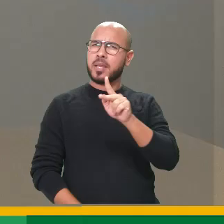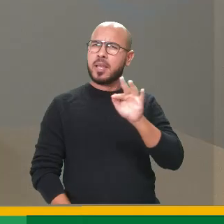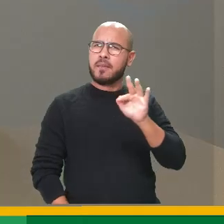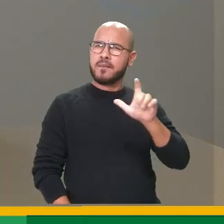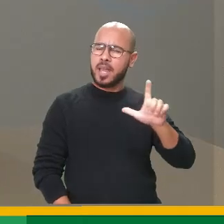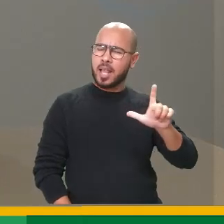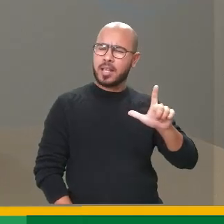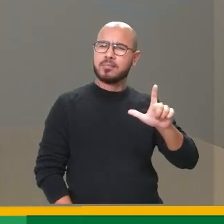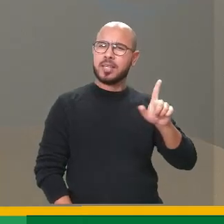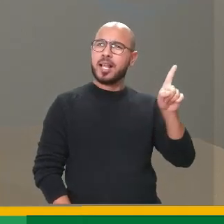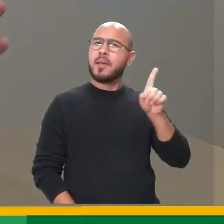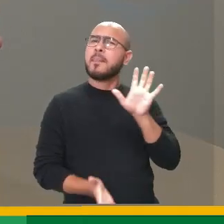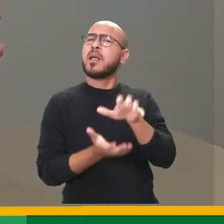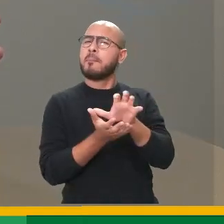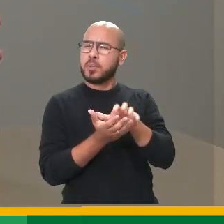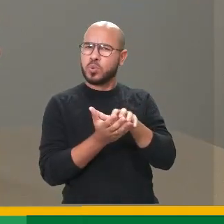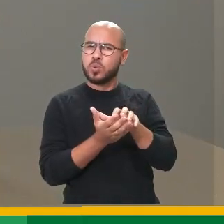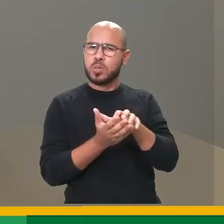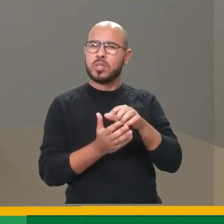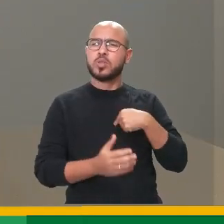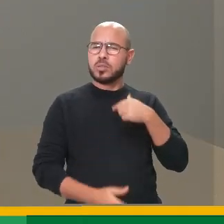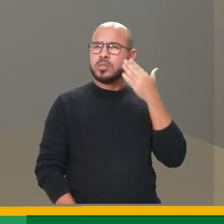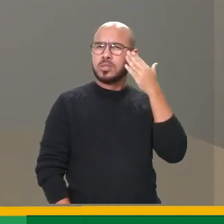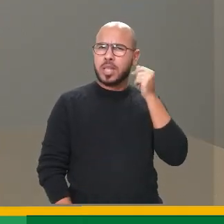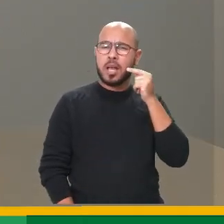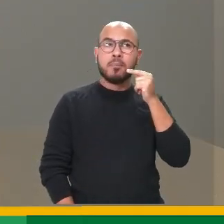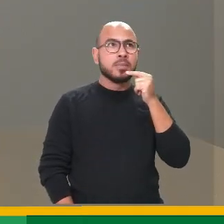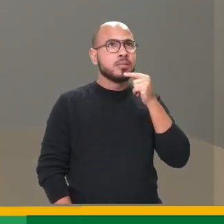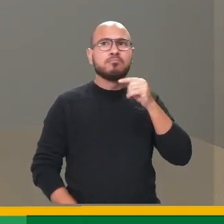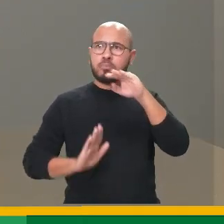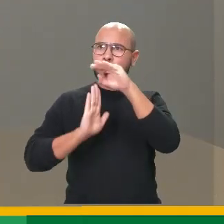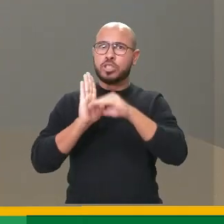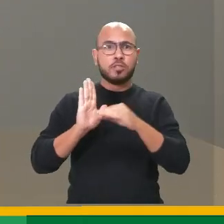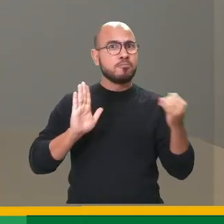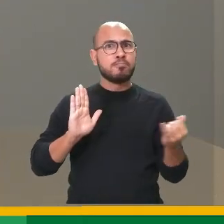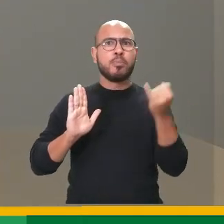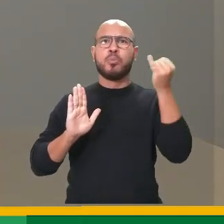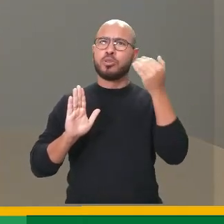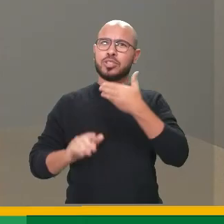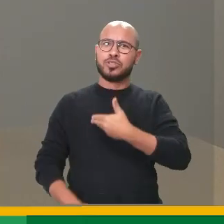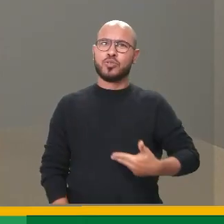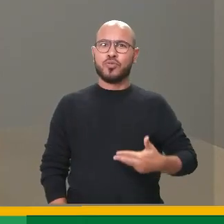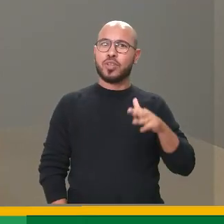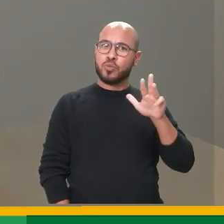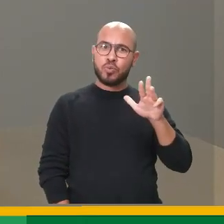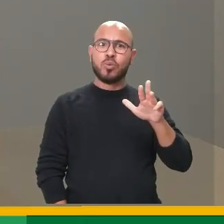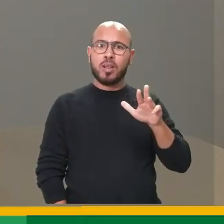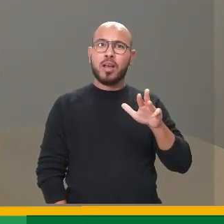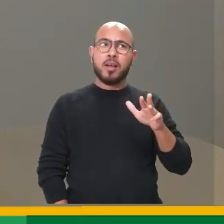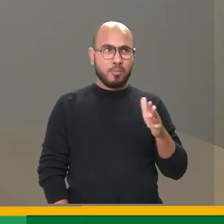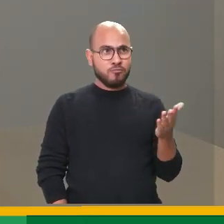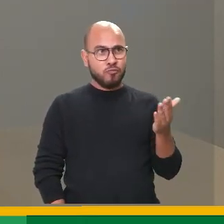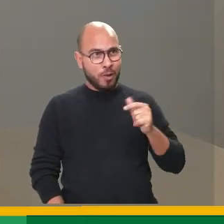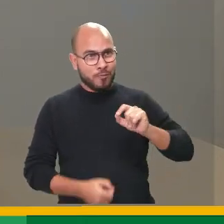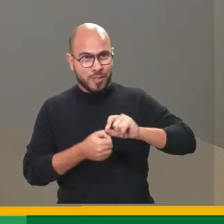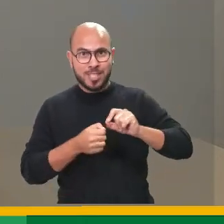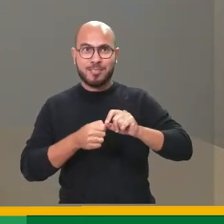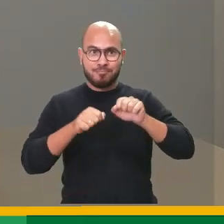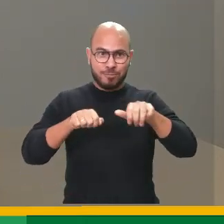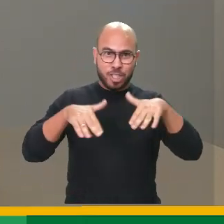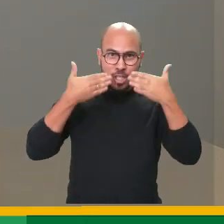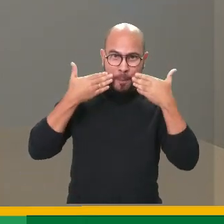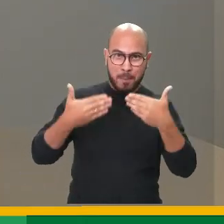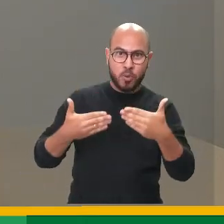pode ser um dos grandes projetos do governo Lula deputada Bia então que faça audiência pública que é uma discussão importante no momento